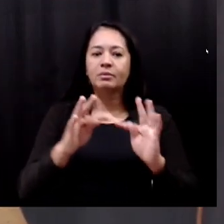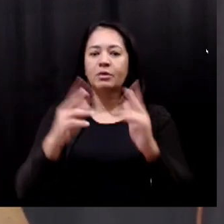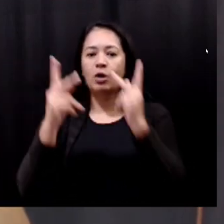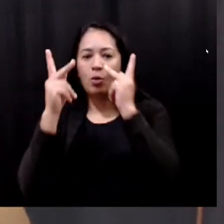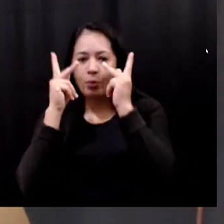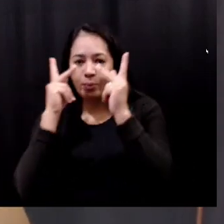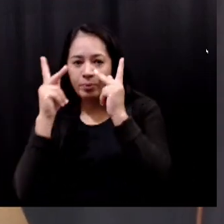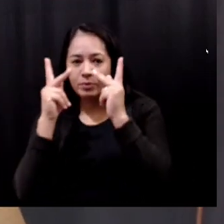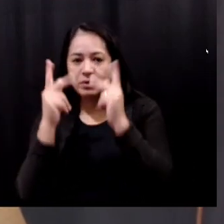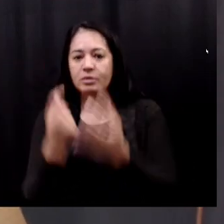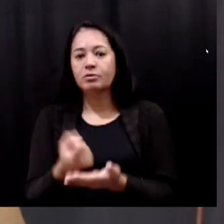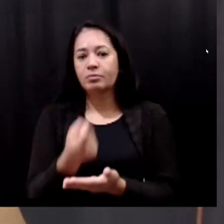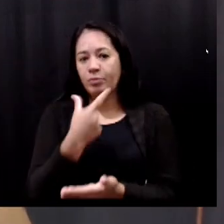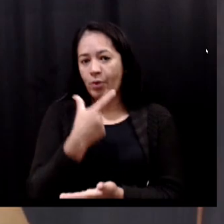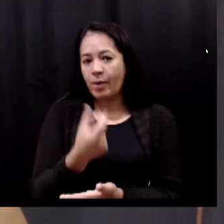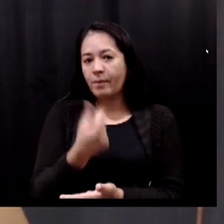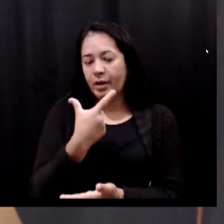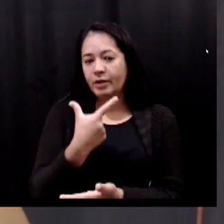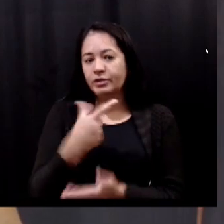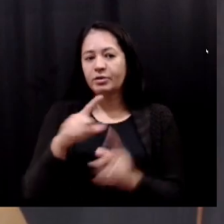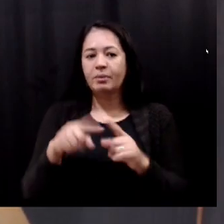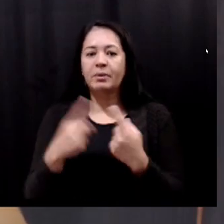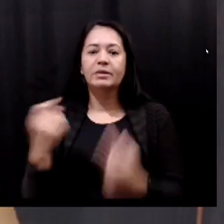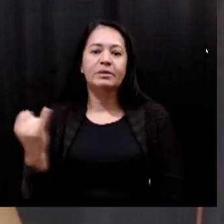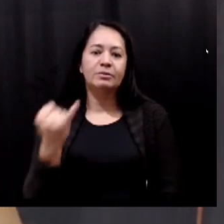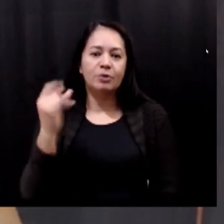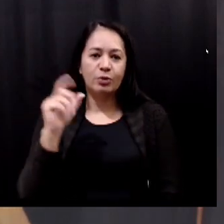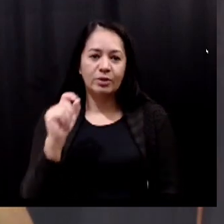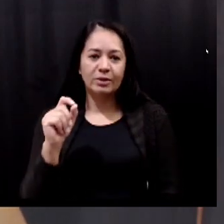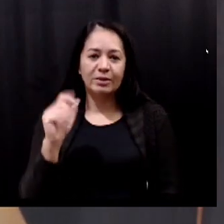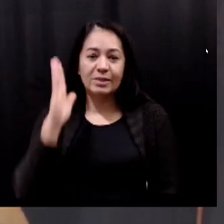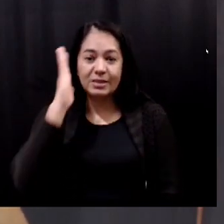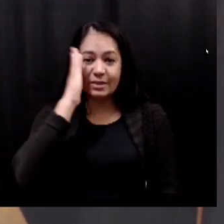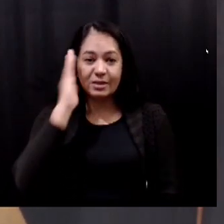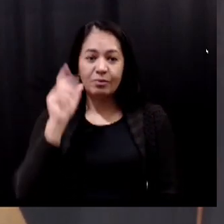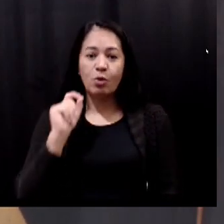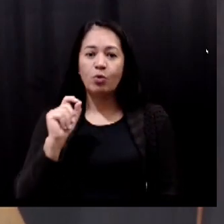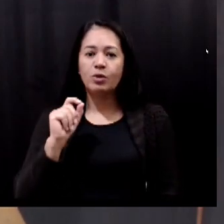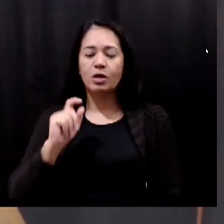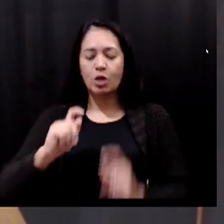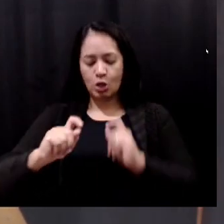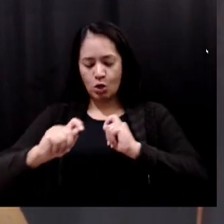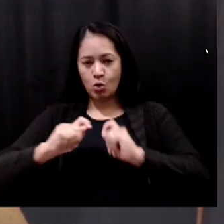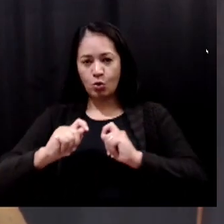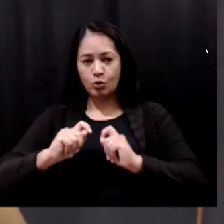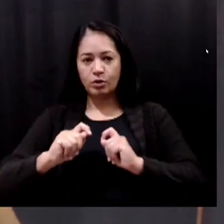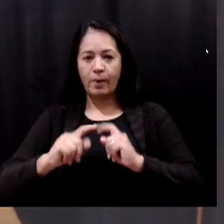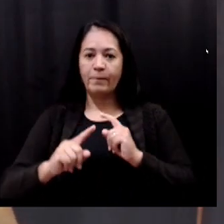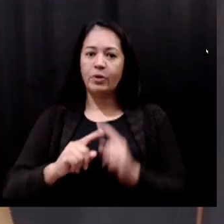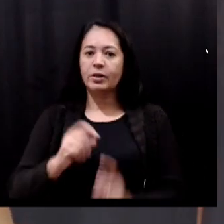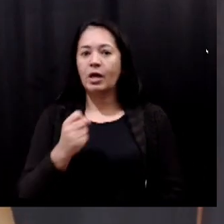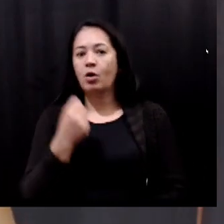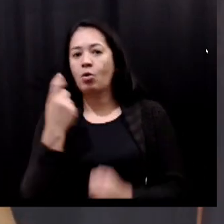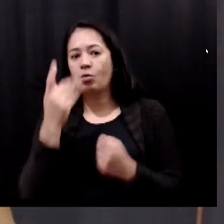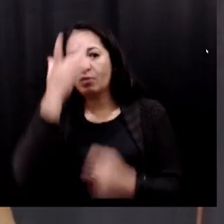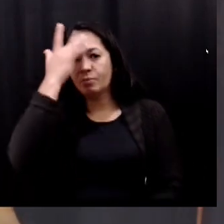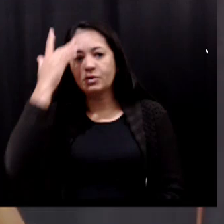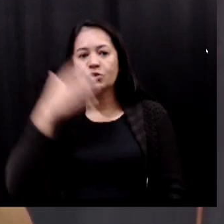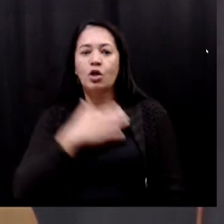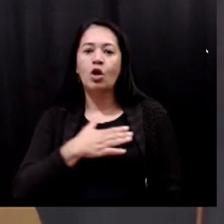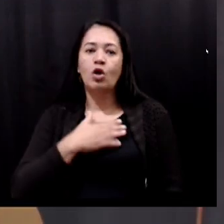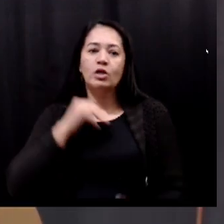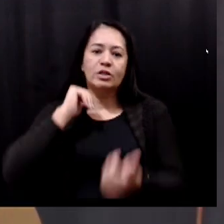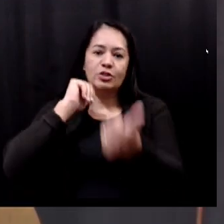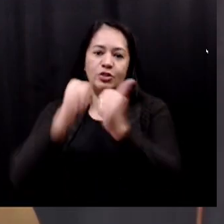remédios, né? Mas é muito importante que ele saiba o que regula. Tem pessoas que se regulam, por exemplo, com os esportes. O que seria se regular, tá